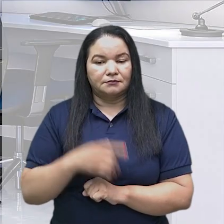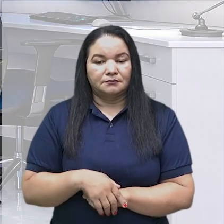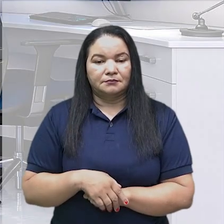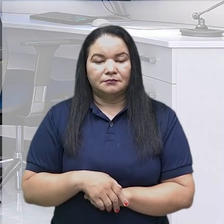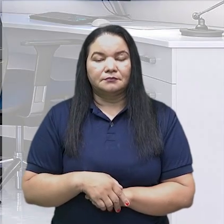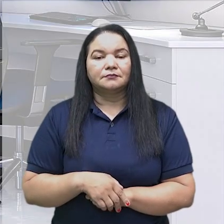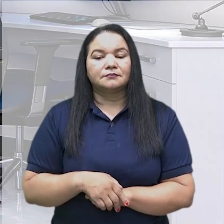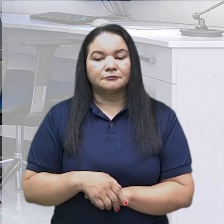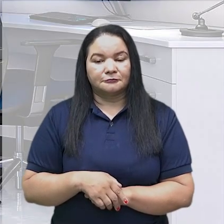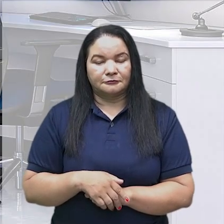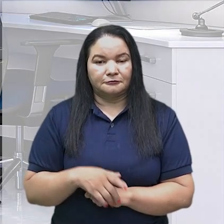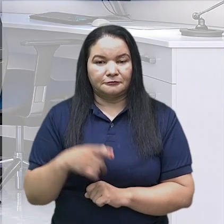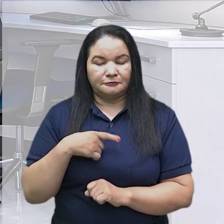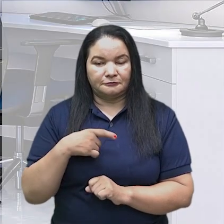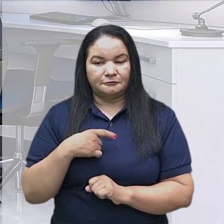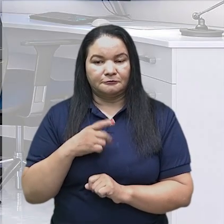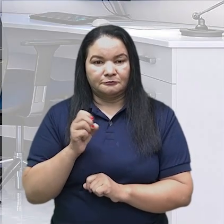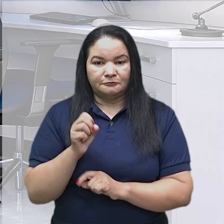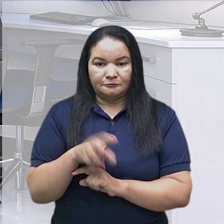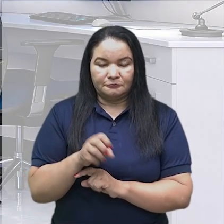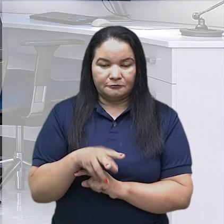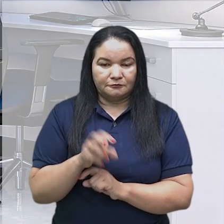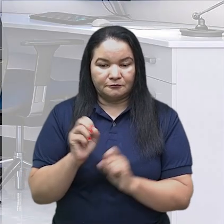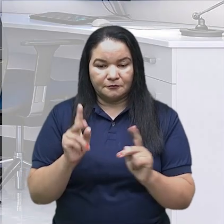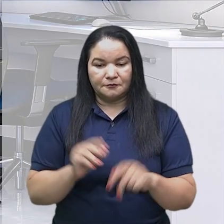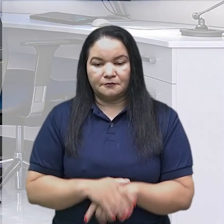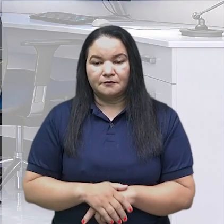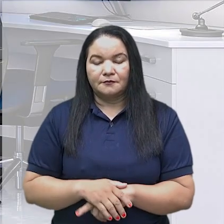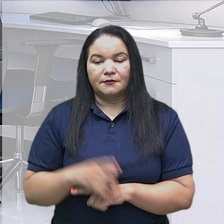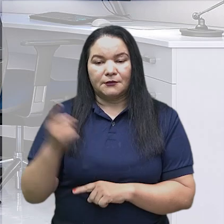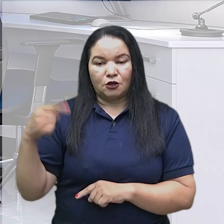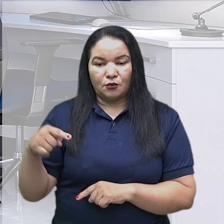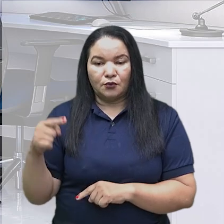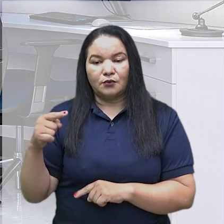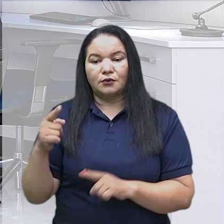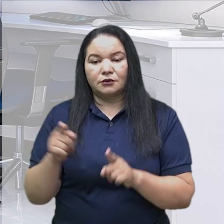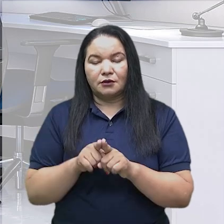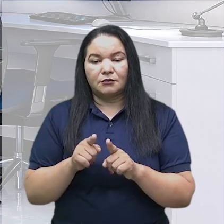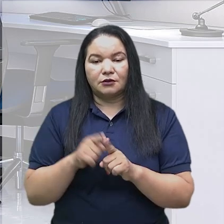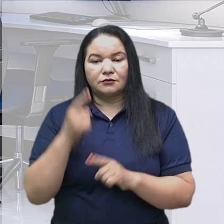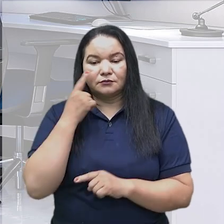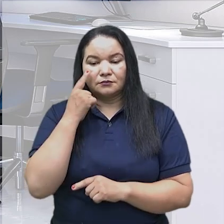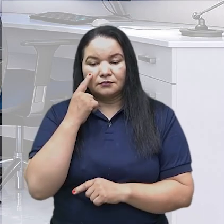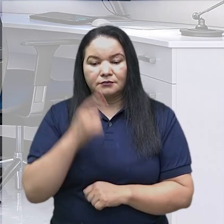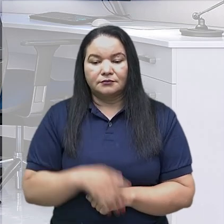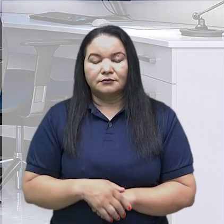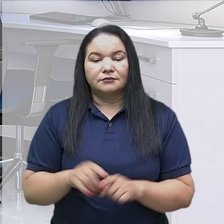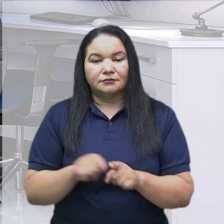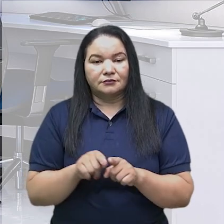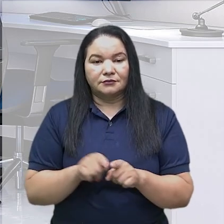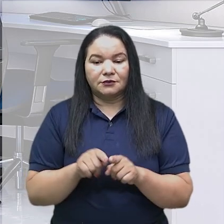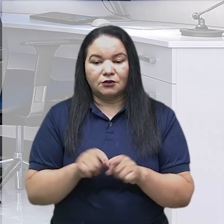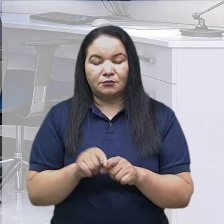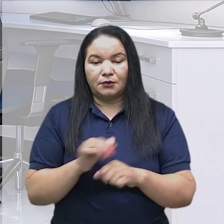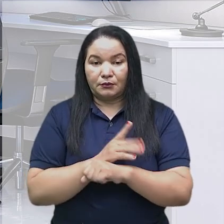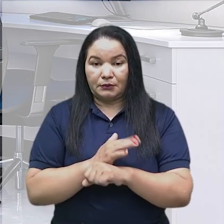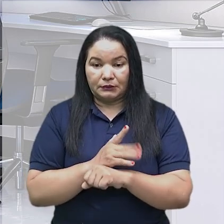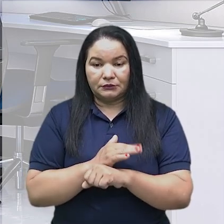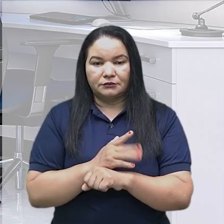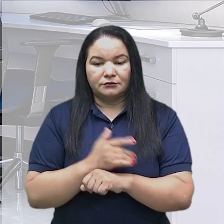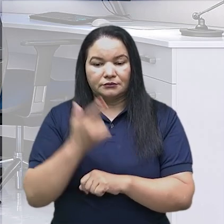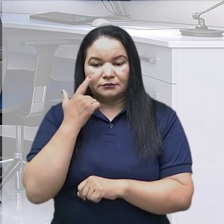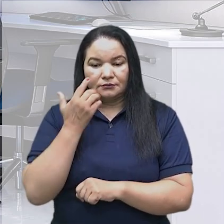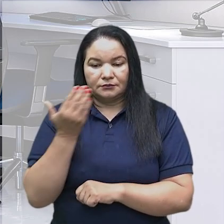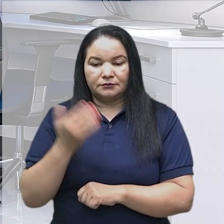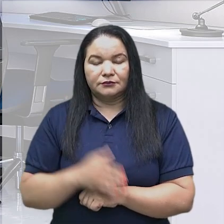biológico perigoso. E temos ainda, aqui abaixo, né? Substância tóxica, que a gente já viu